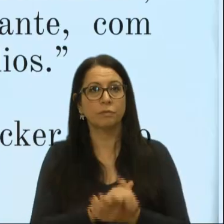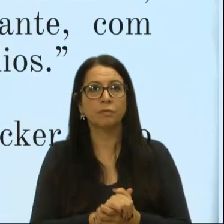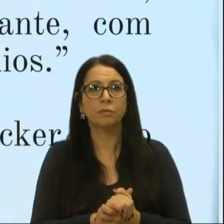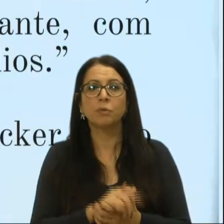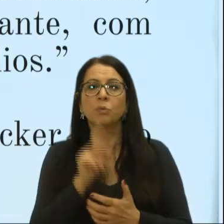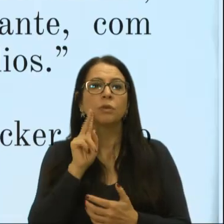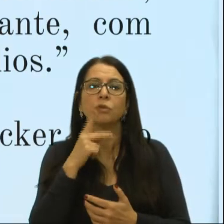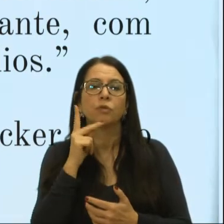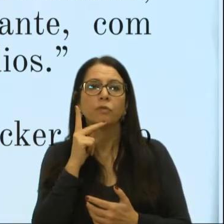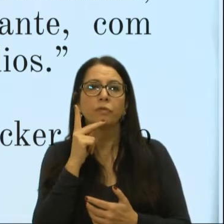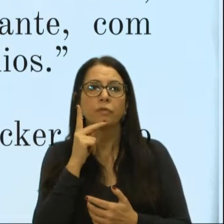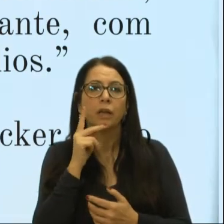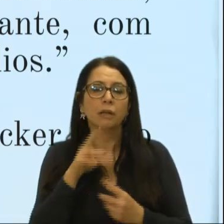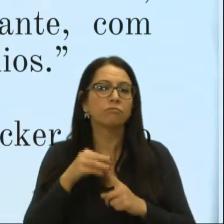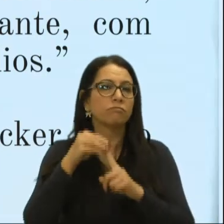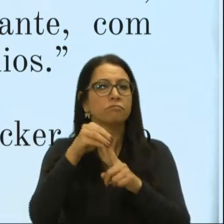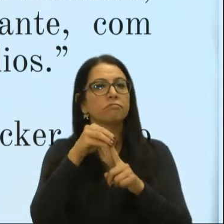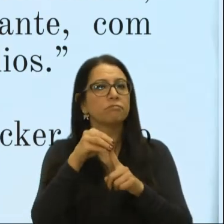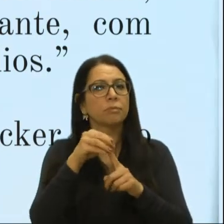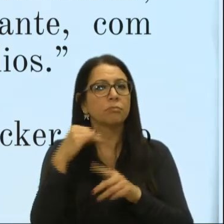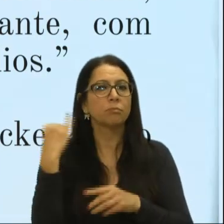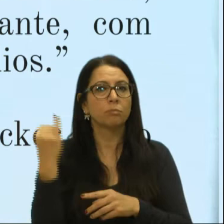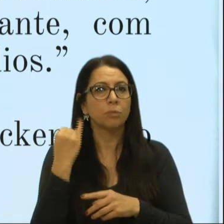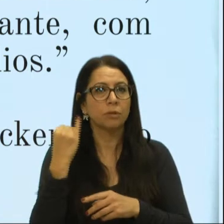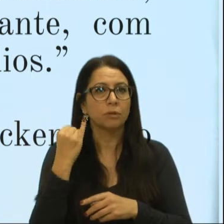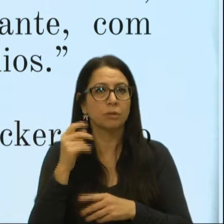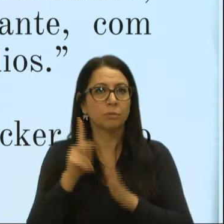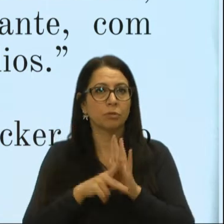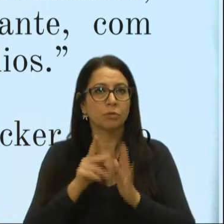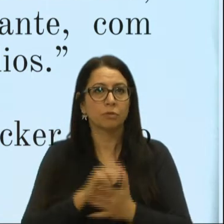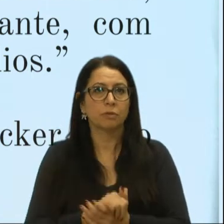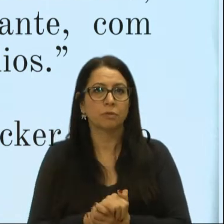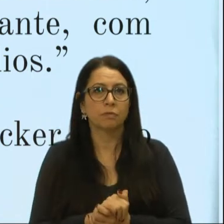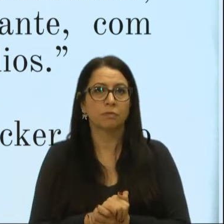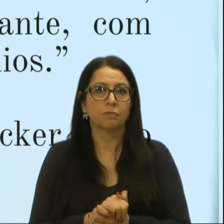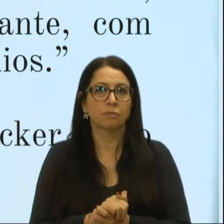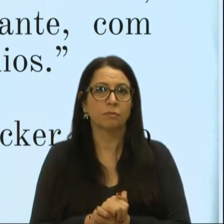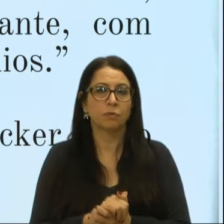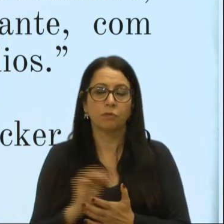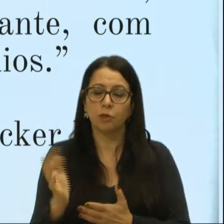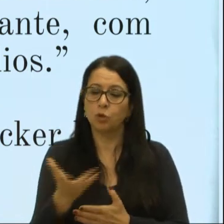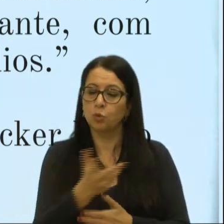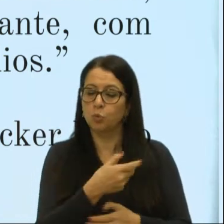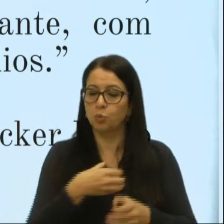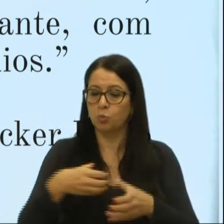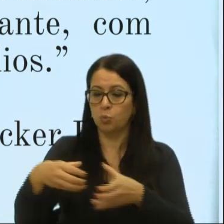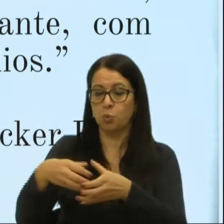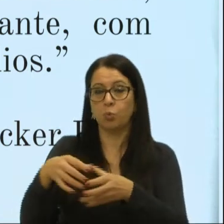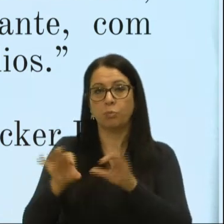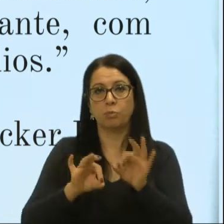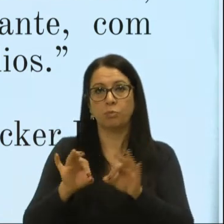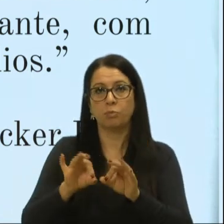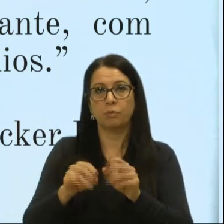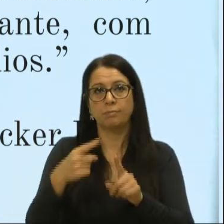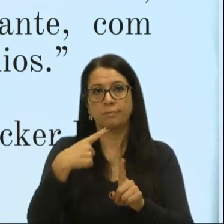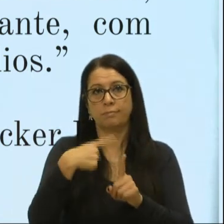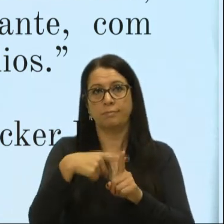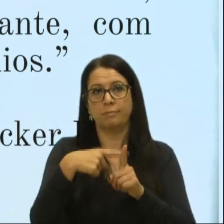que tu destacaria como importante nesse projeto? Ela colocou, vejo todo o pacote como